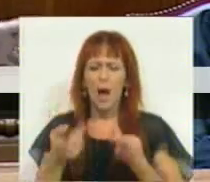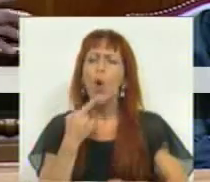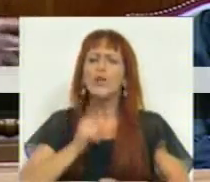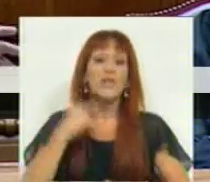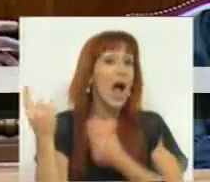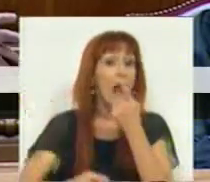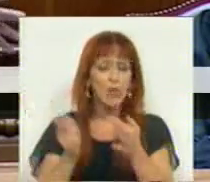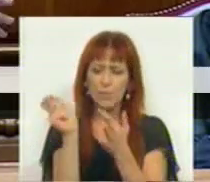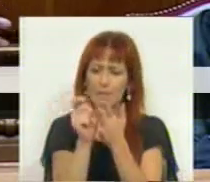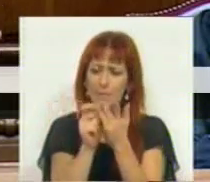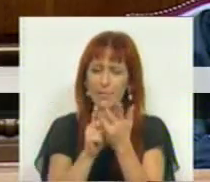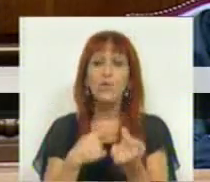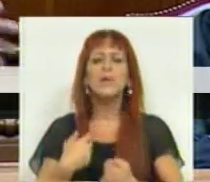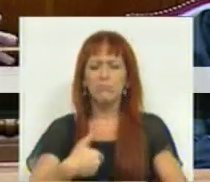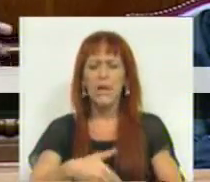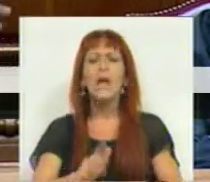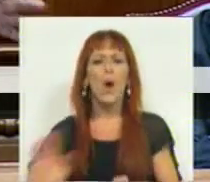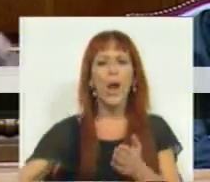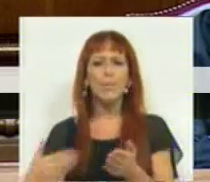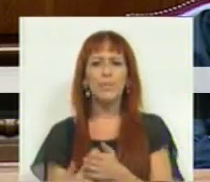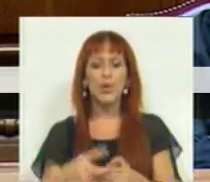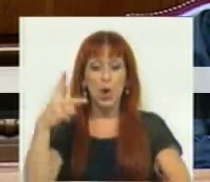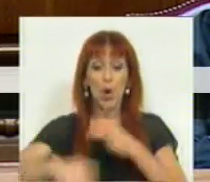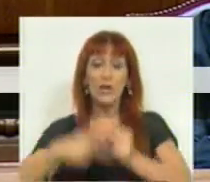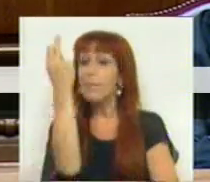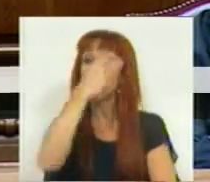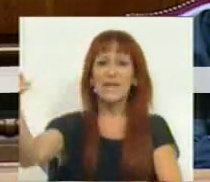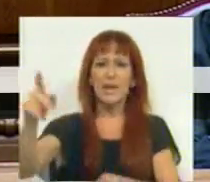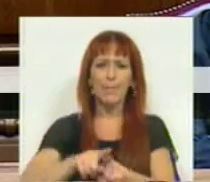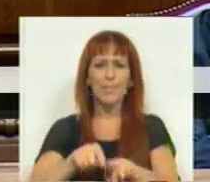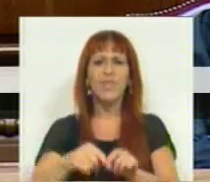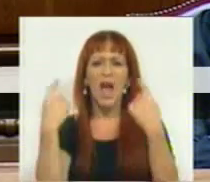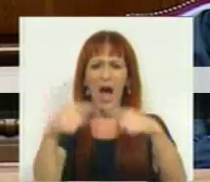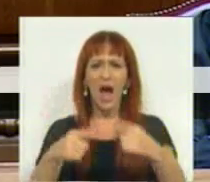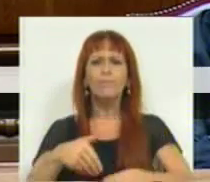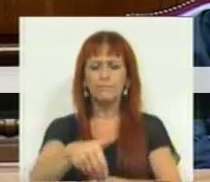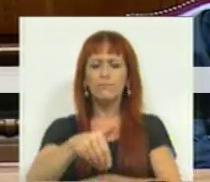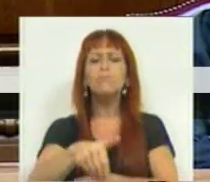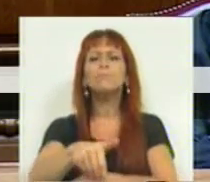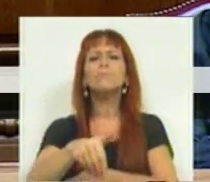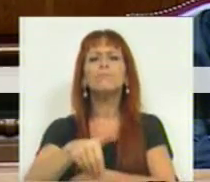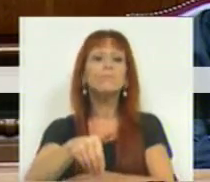reavaliarmos alguns dos termos que haveremos de propor no corte permanente que haverá de ser